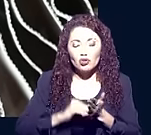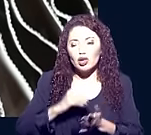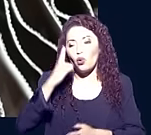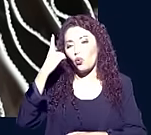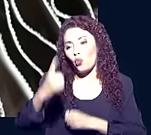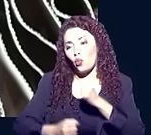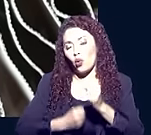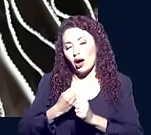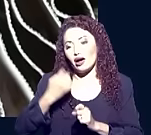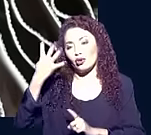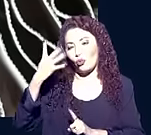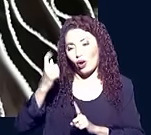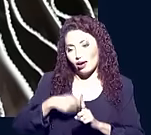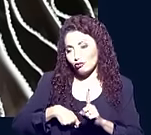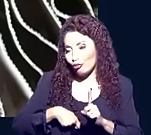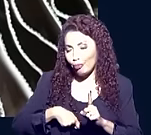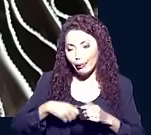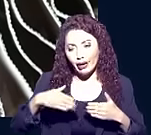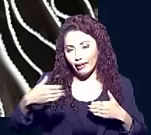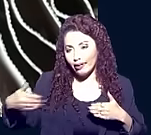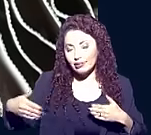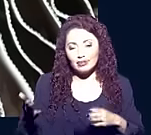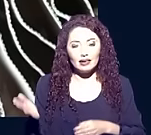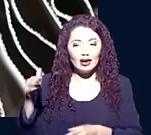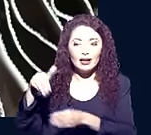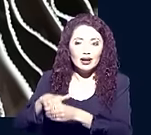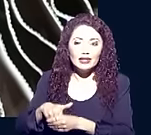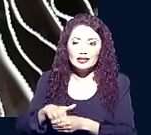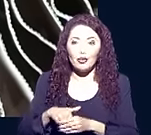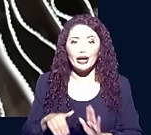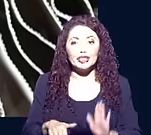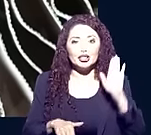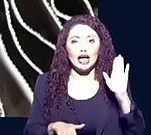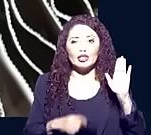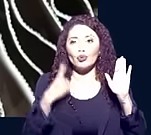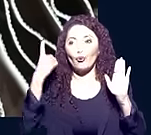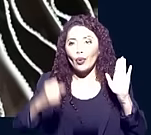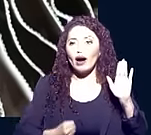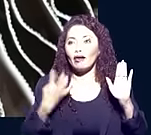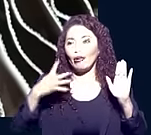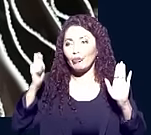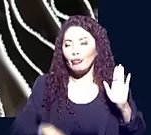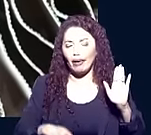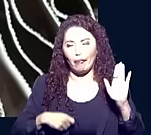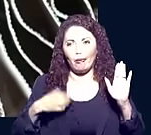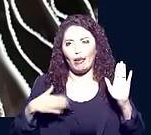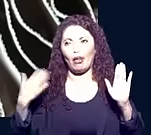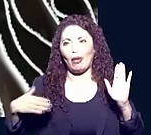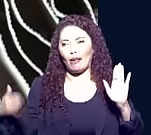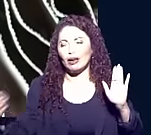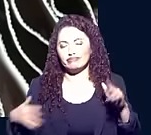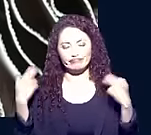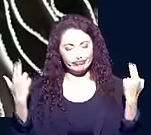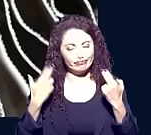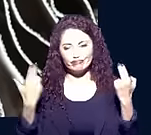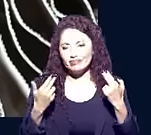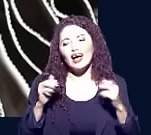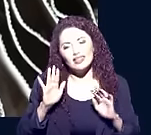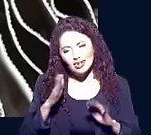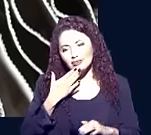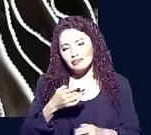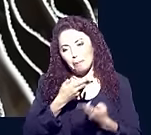ninguém aguenta transitar naquela casa candidato um ano e 4 meses então para o bem de todos eu já aconselhei que eles deixem ess assunto para